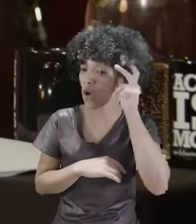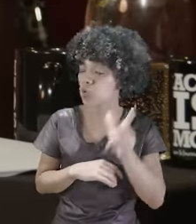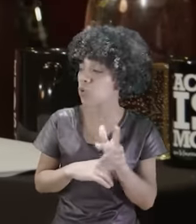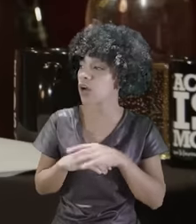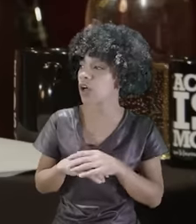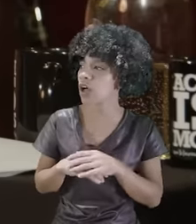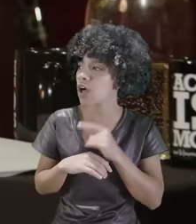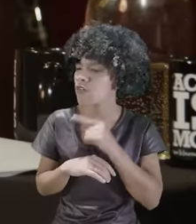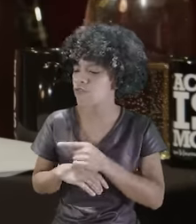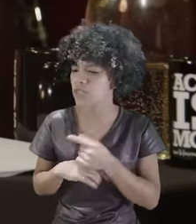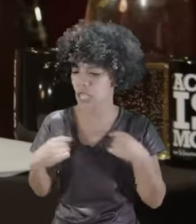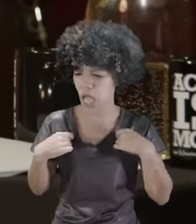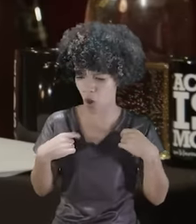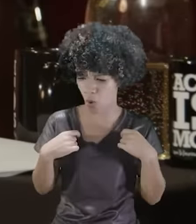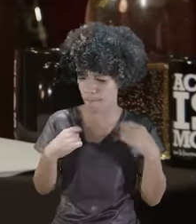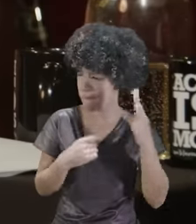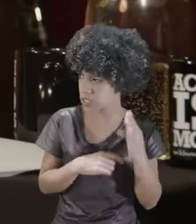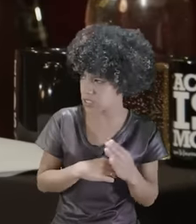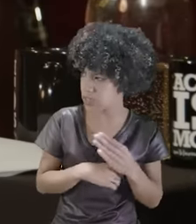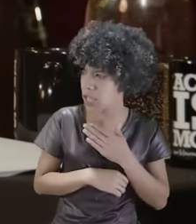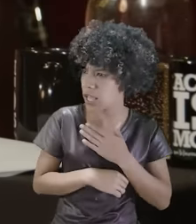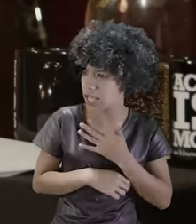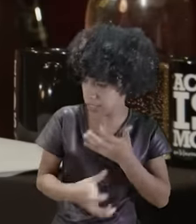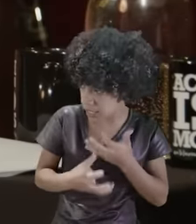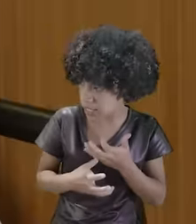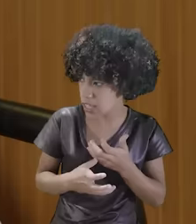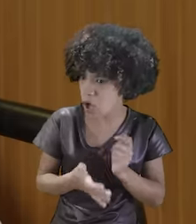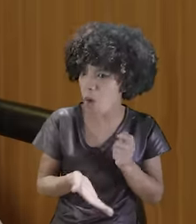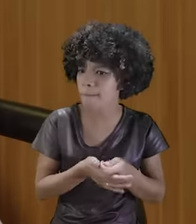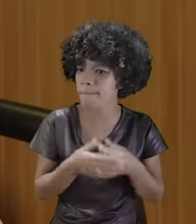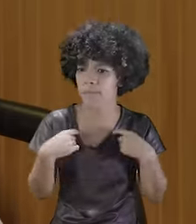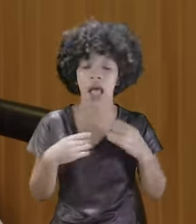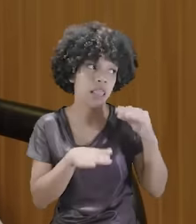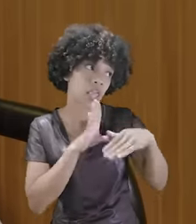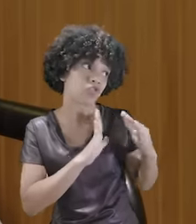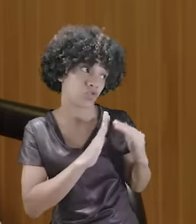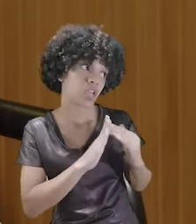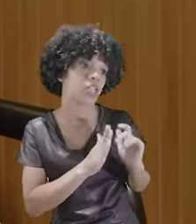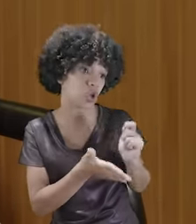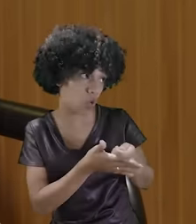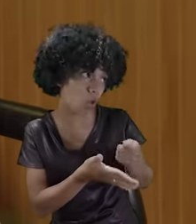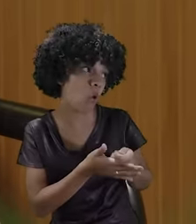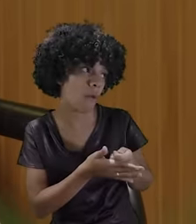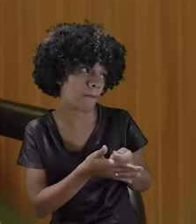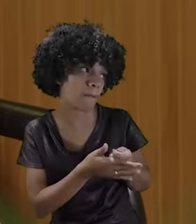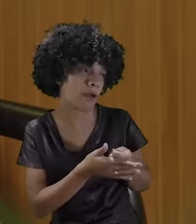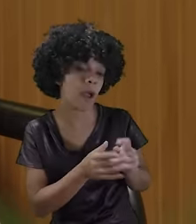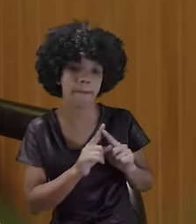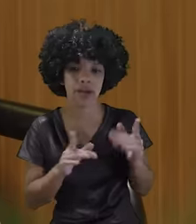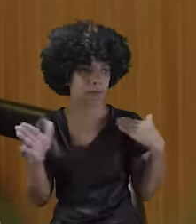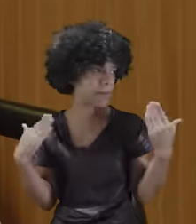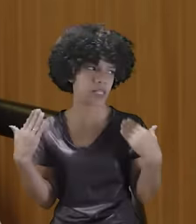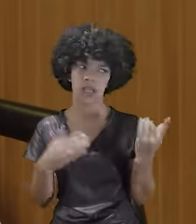tem a sua cultura bolsa Olha os brasileiros de gostaria de ter alguma roupa brasileira dentro da casa assim eu compro roupa Brasília era assim